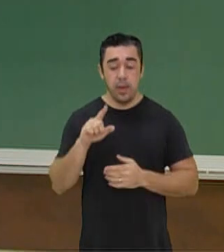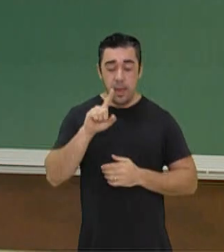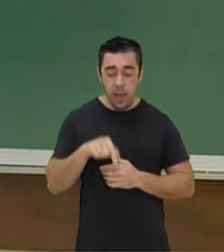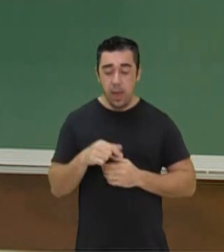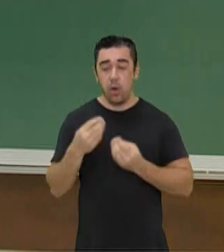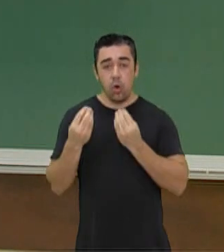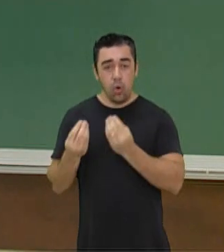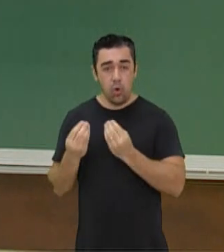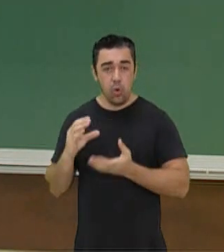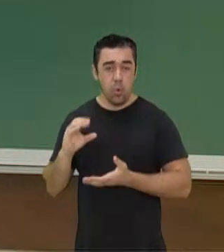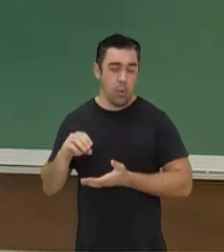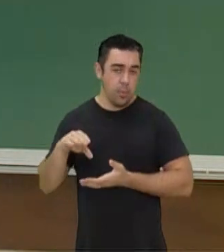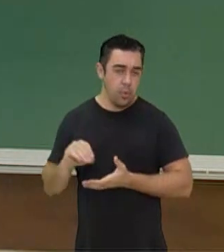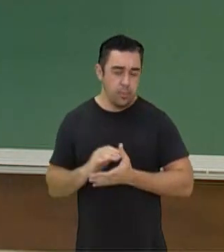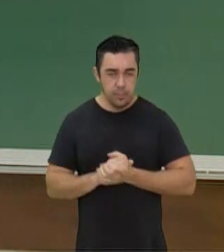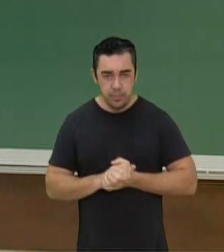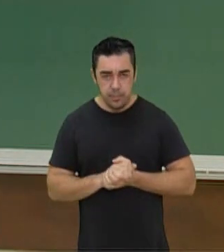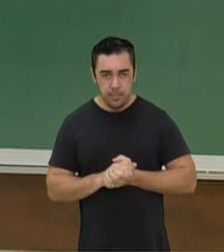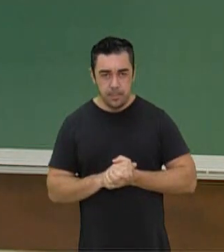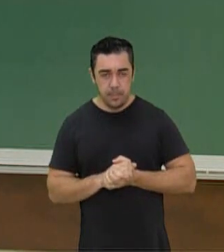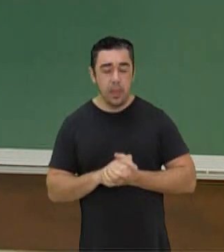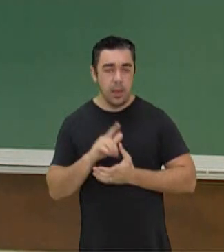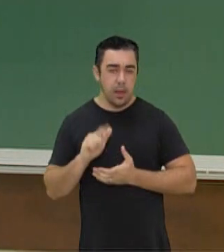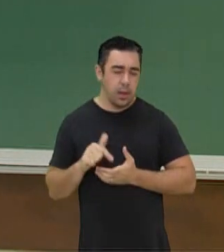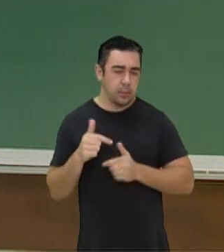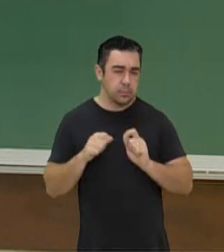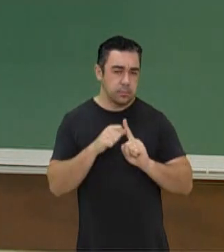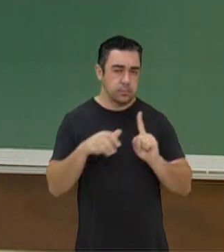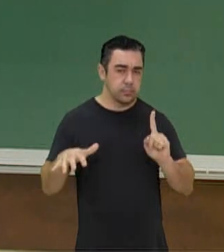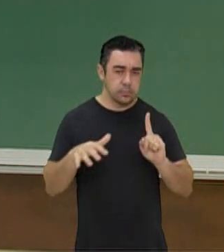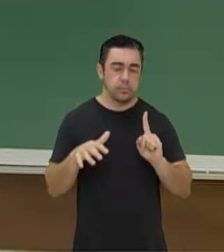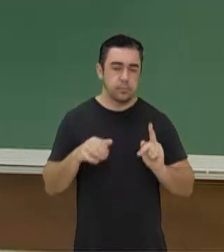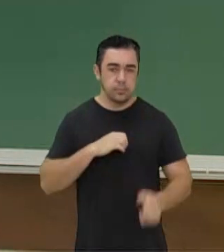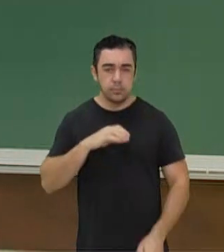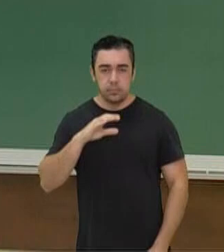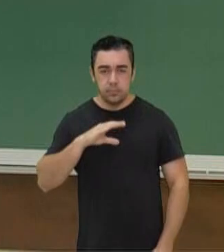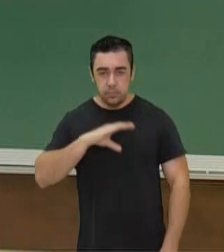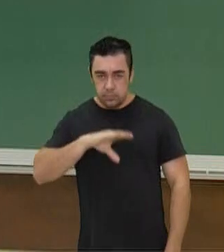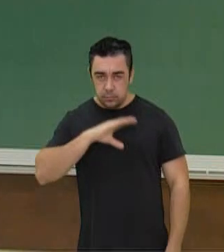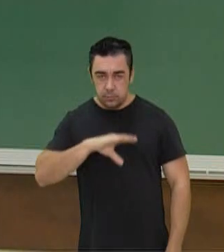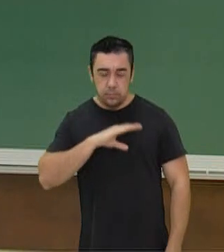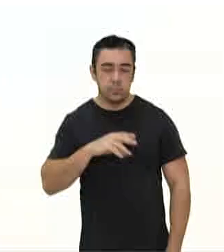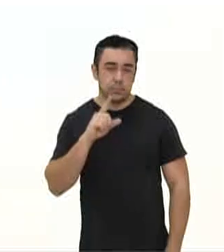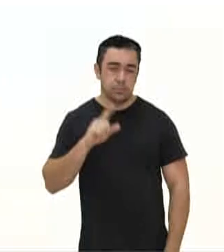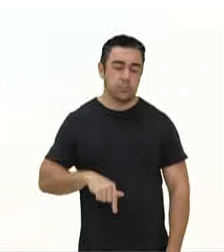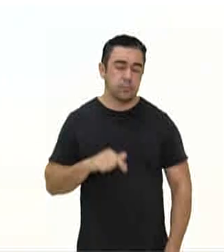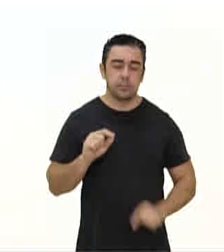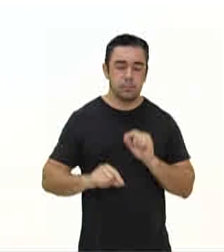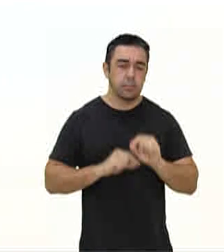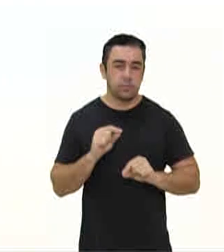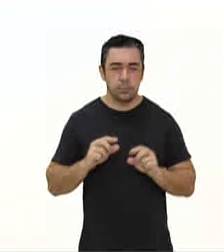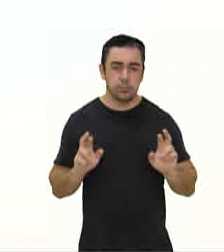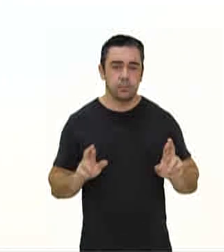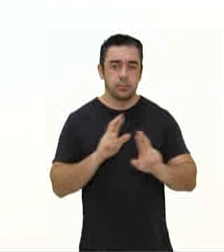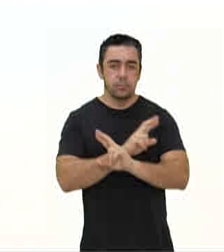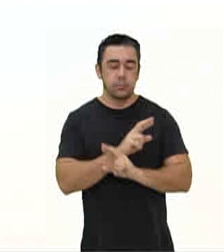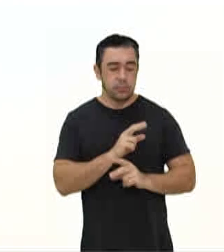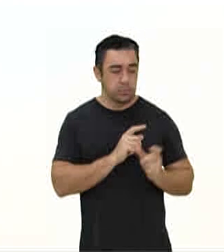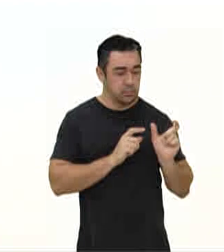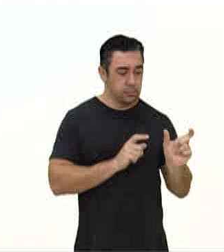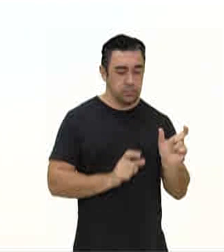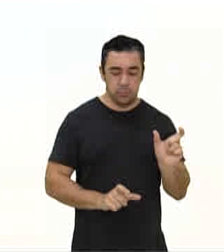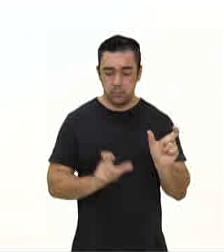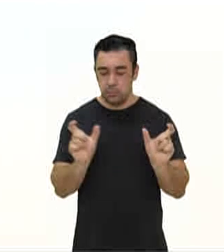parecidas lá. Comparação é uma figura de linguagem na língua portuguesa que consiste na ideia de relacionar dois